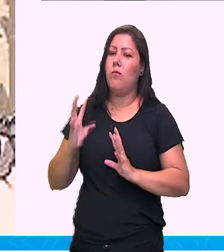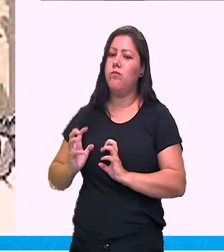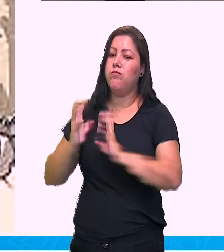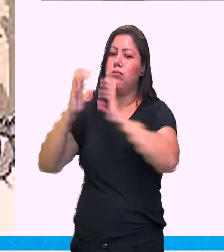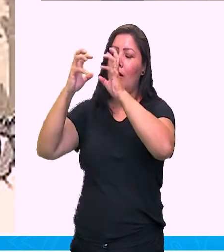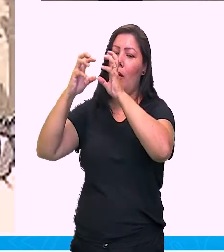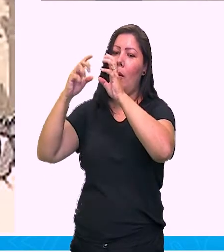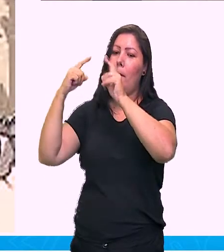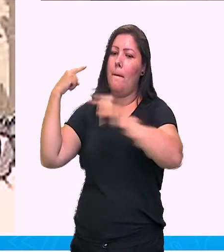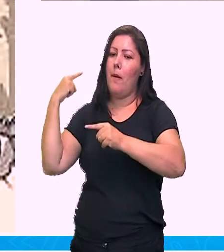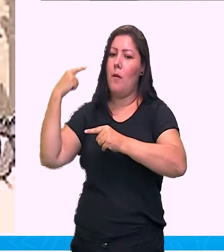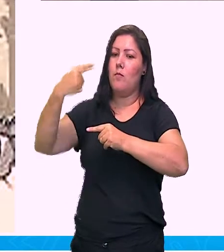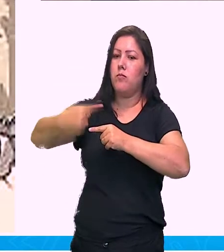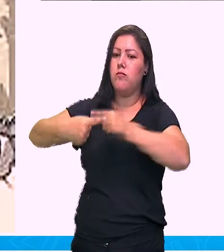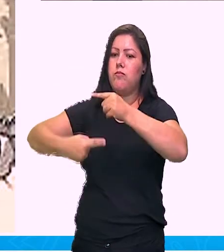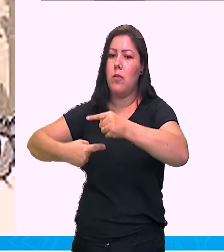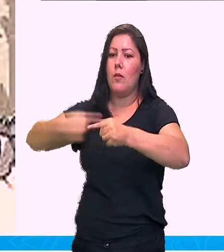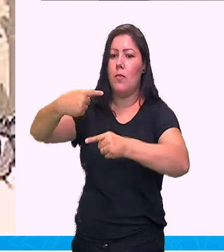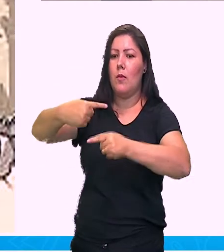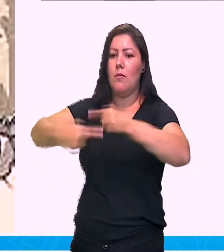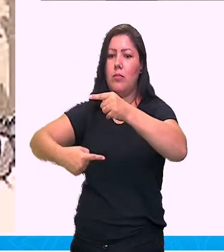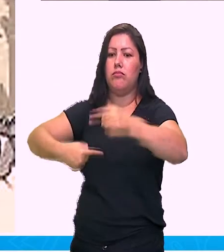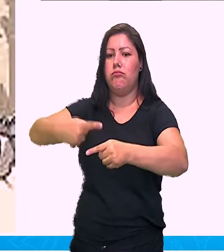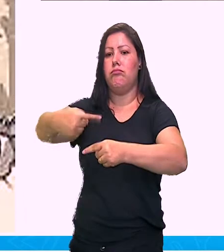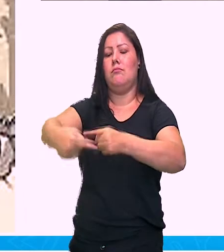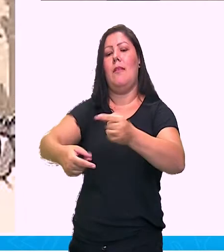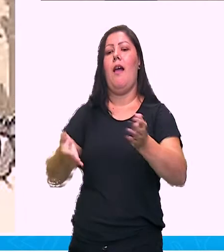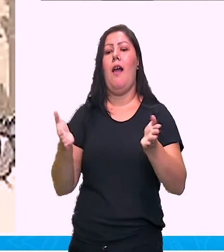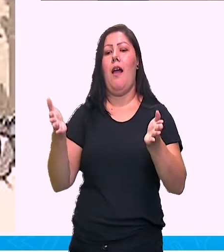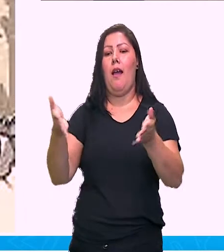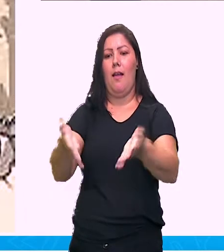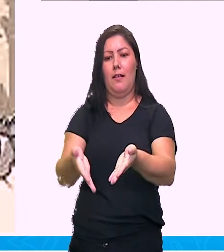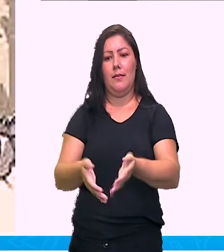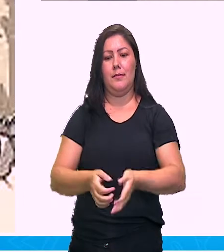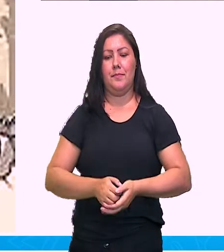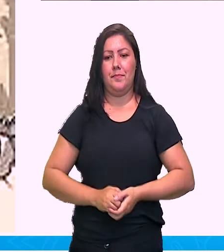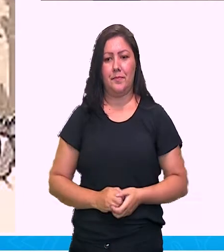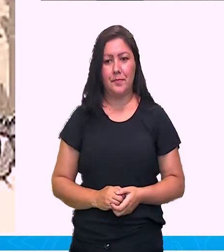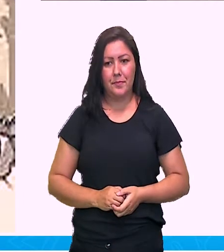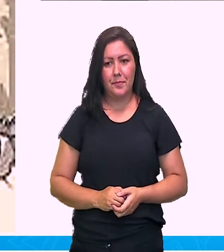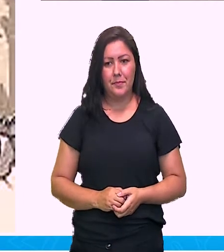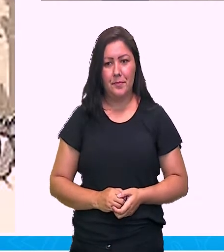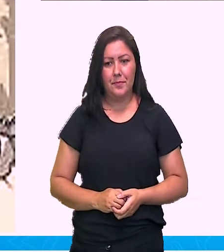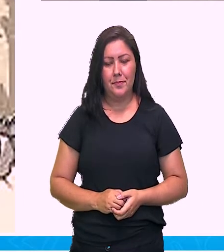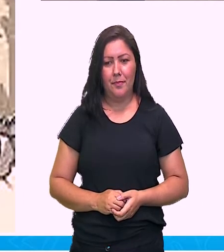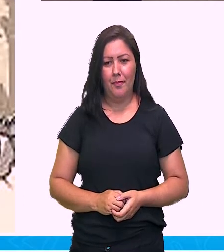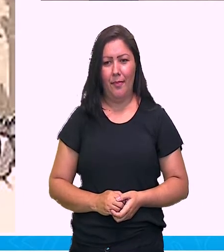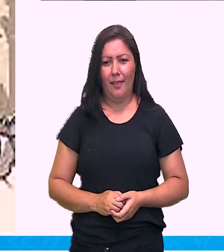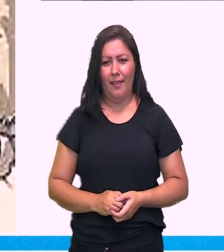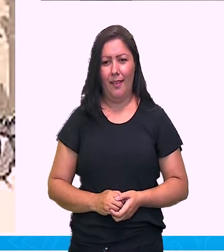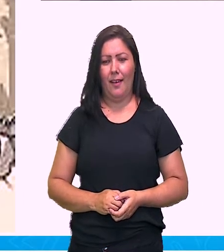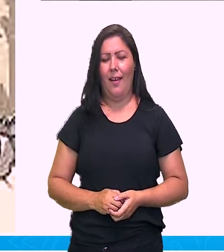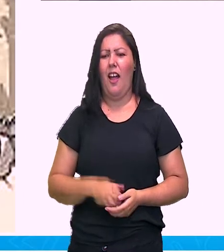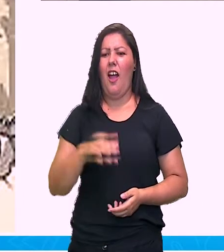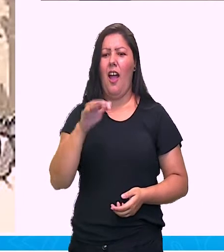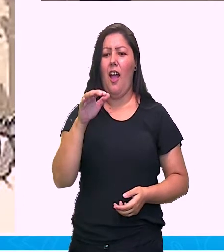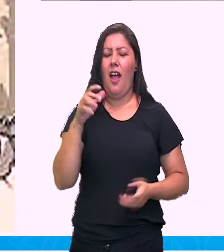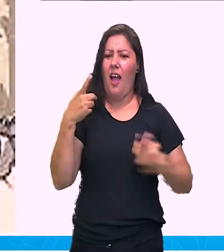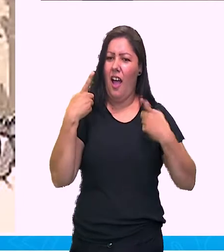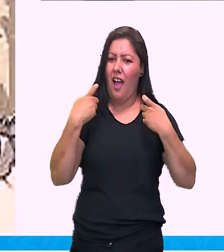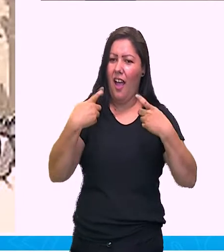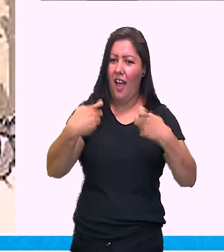Uma guerra, não é guerra de geladeira, nem de congelador, nem que aconteceu no Polo